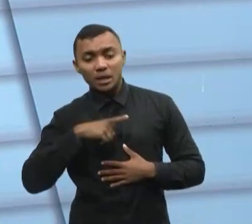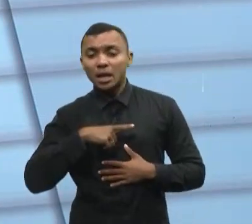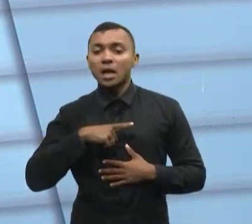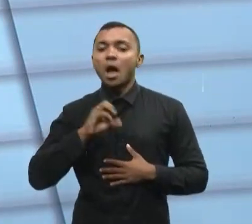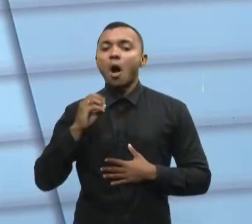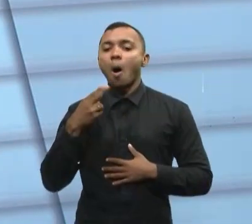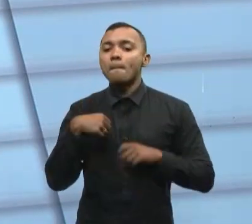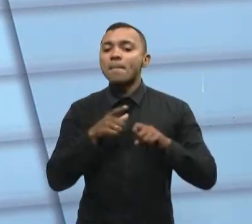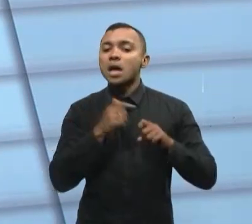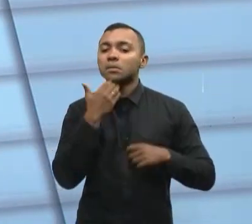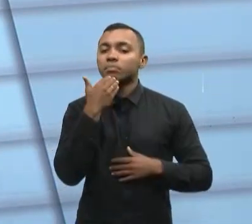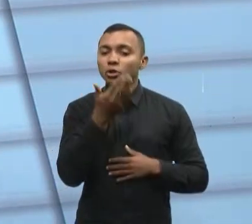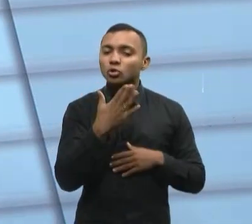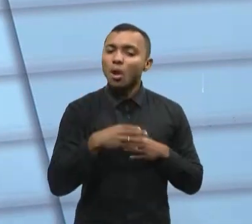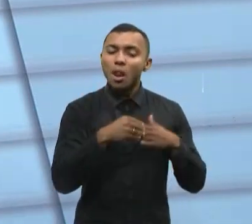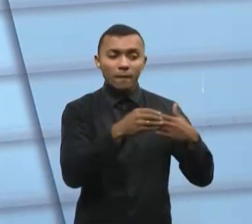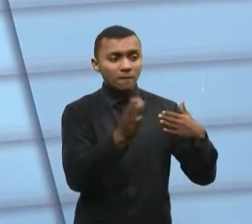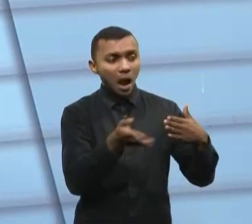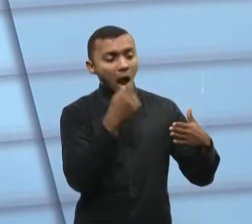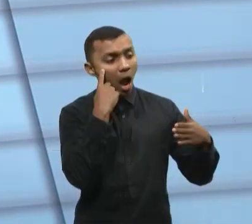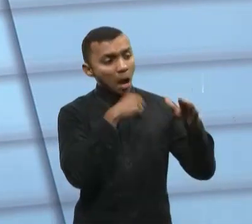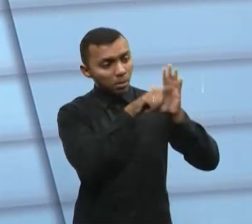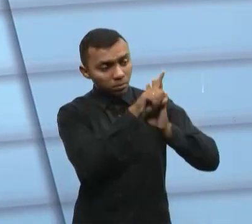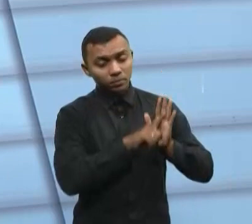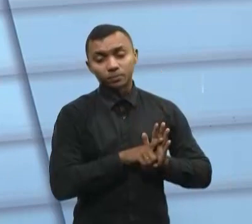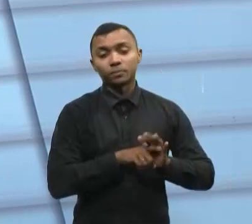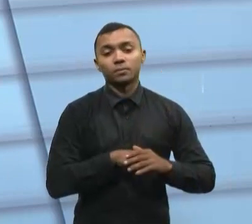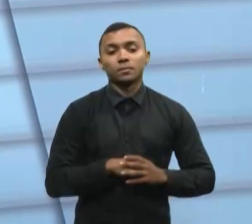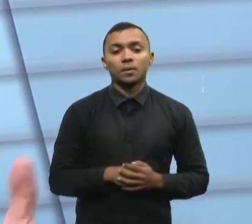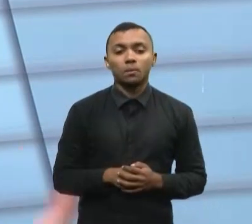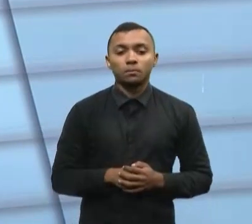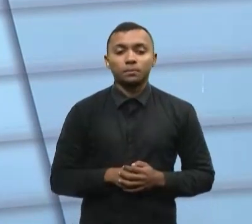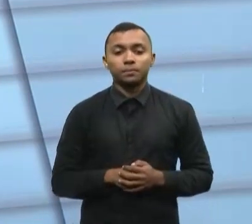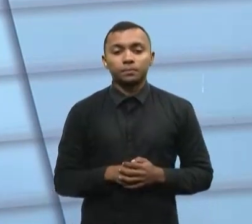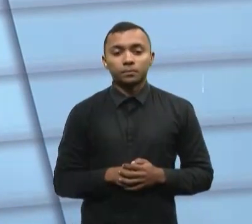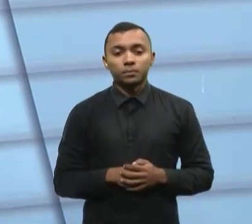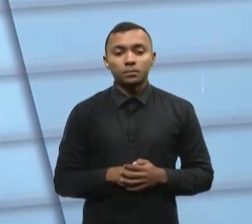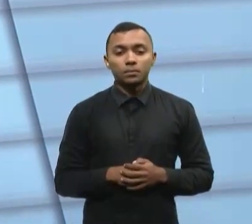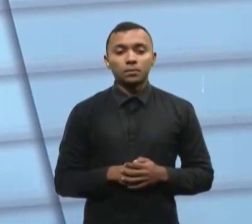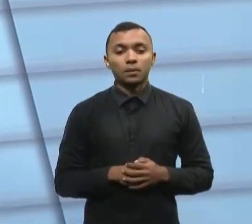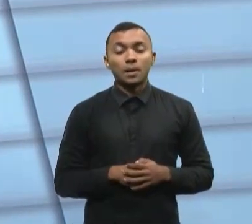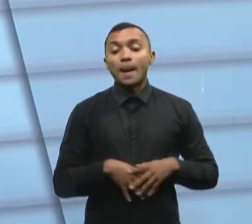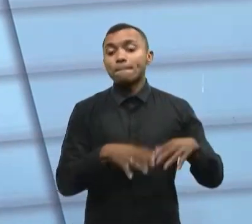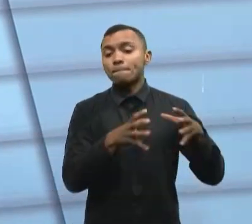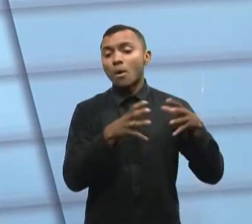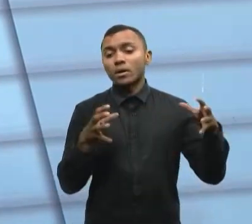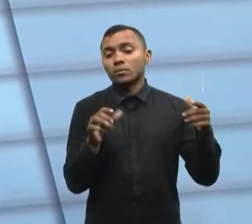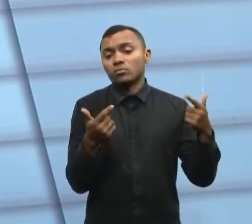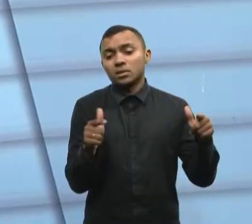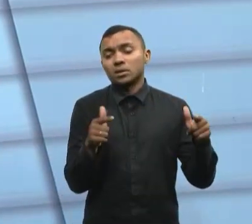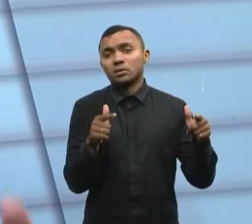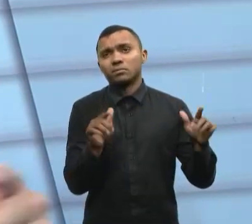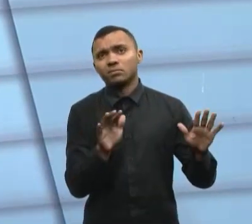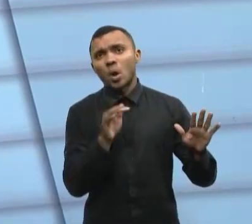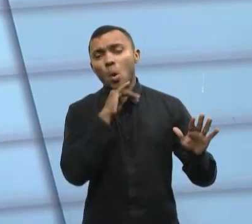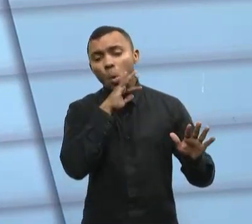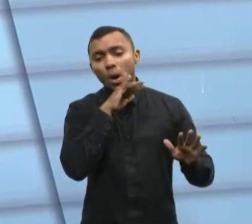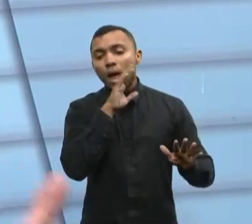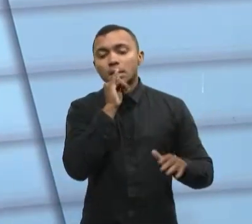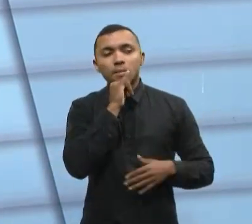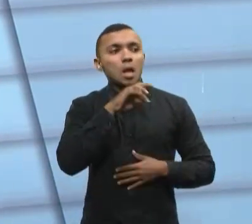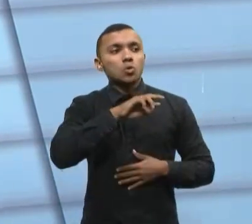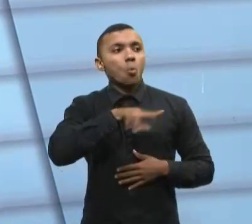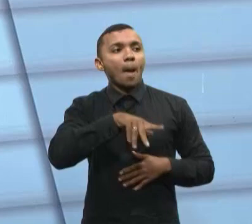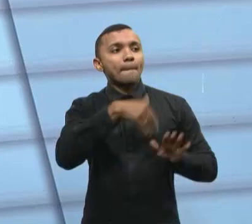encaminhando, nesse sentido, e a gente detectou muitos casos. E a grande maioria que não tinha um segmento clínico, ou seja, mal tinham diagnóstico ou